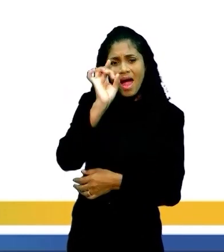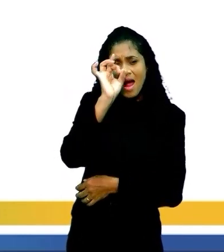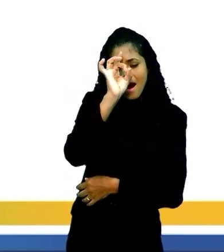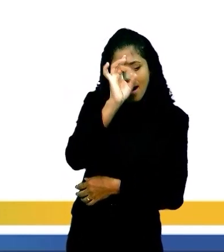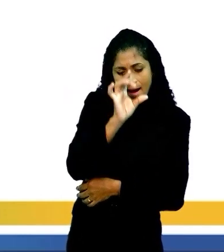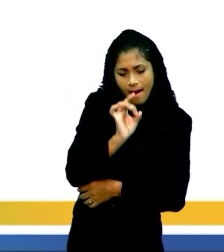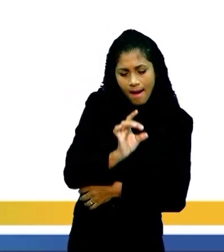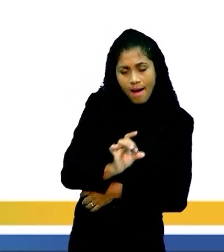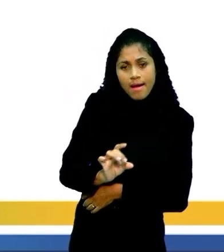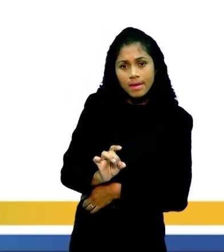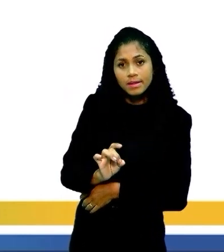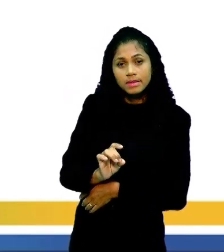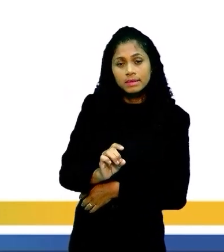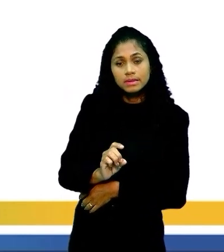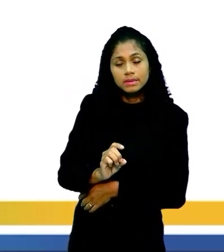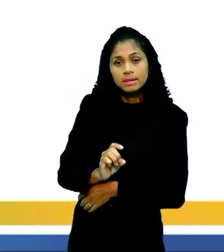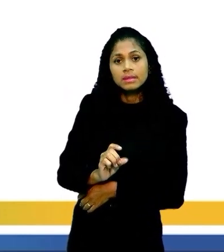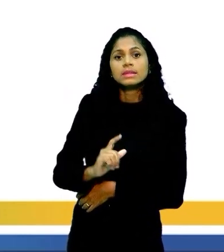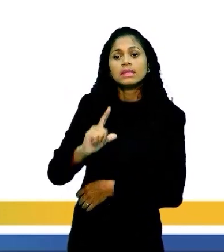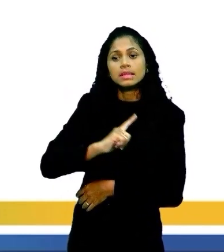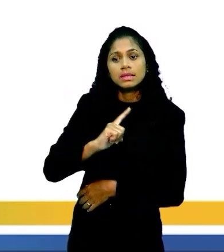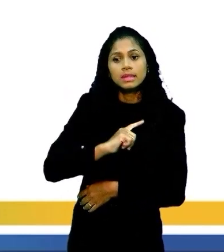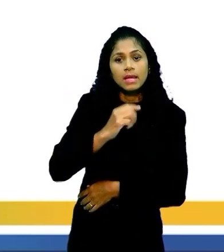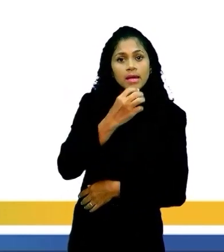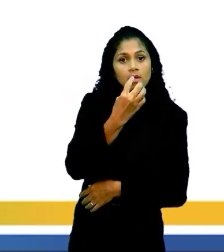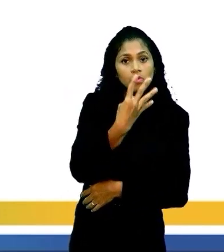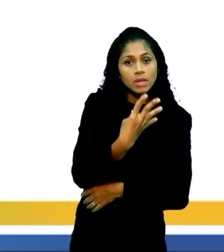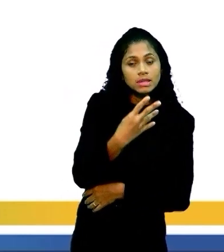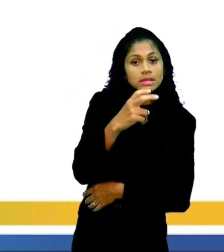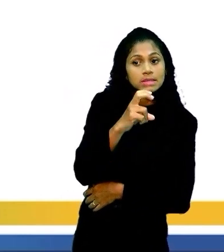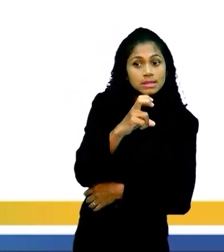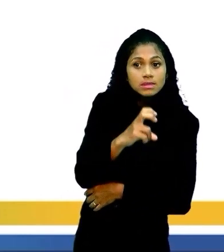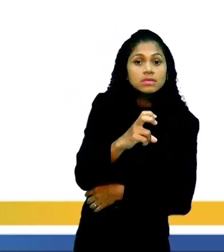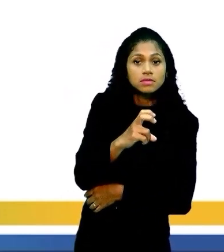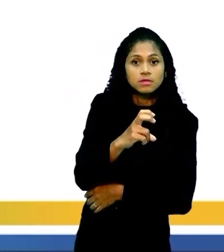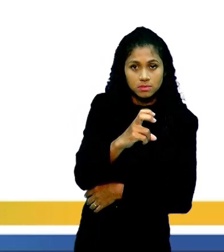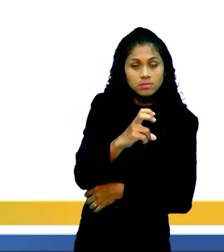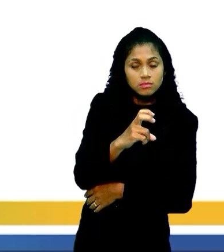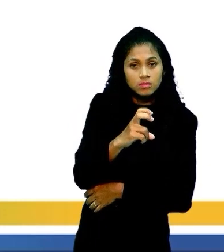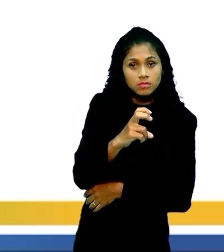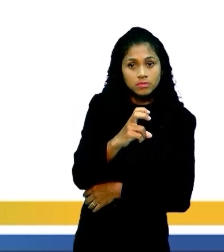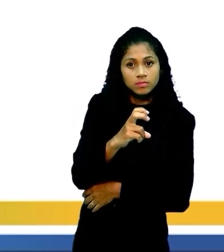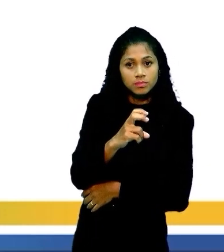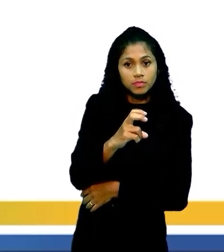45 porções de iogurte, sendo 15 de cada tipo.